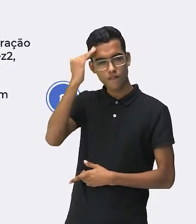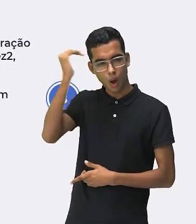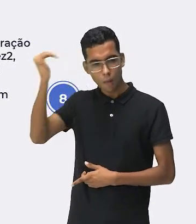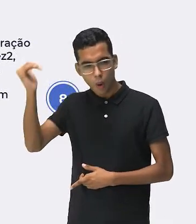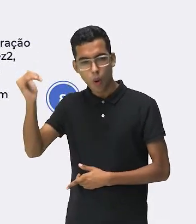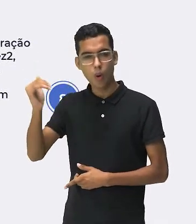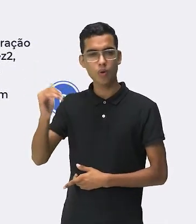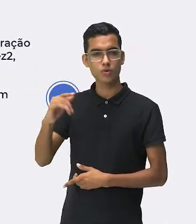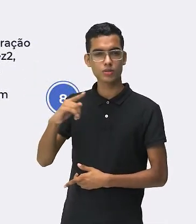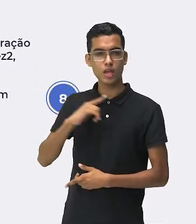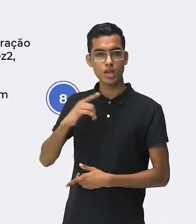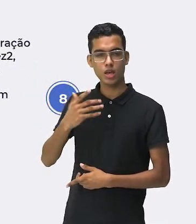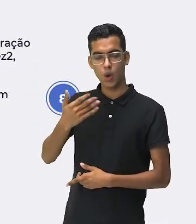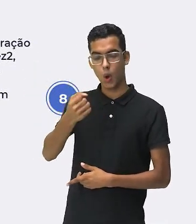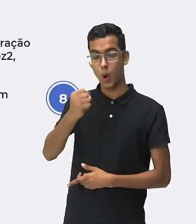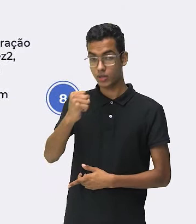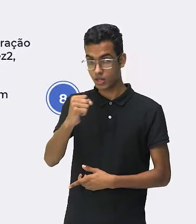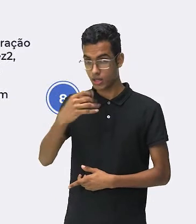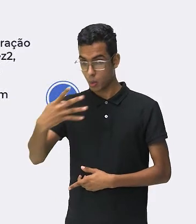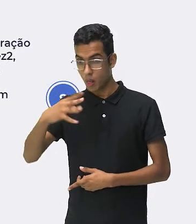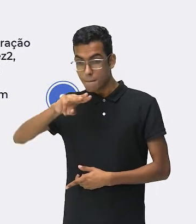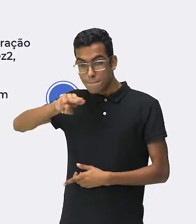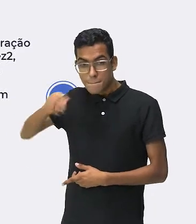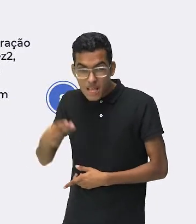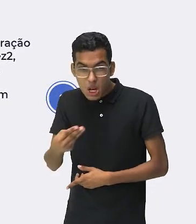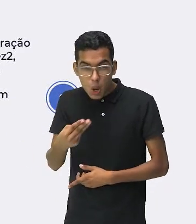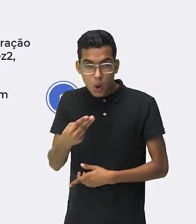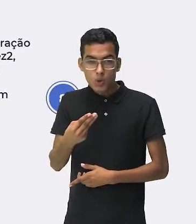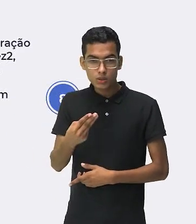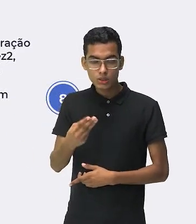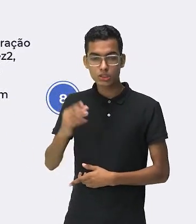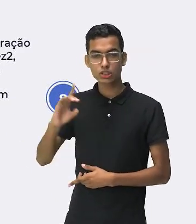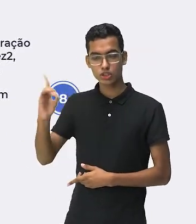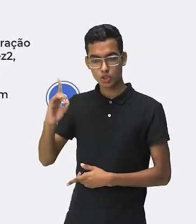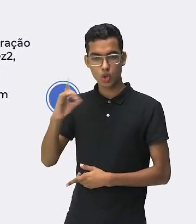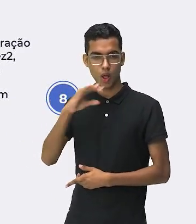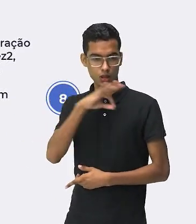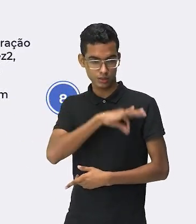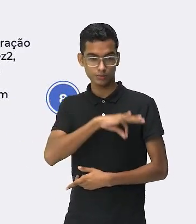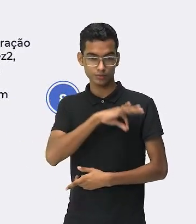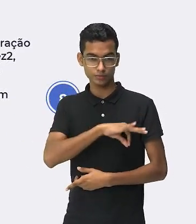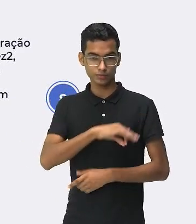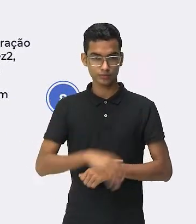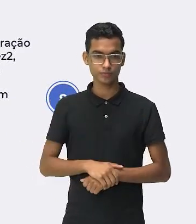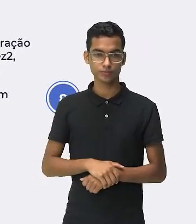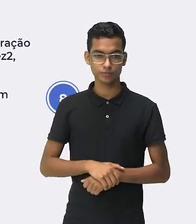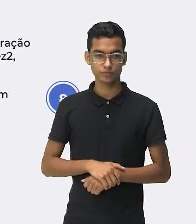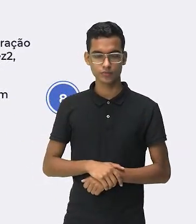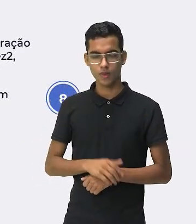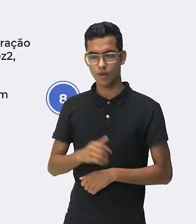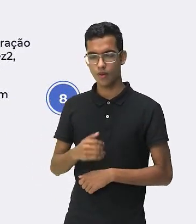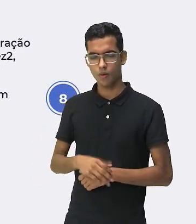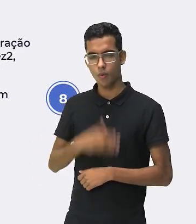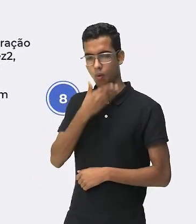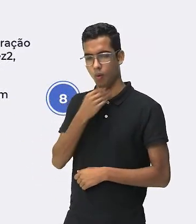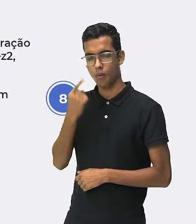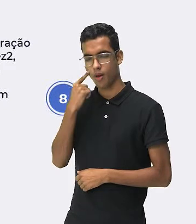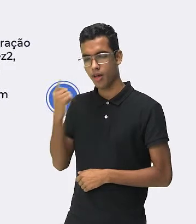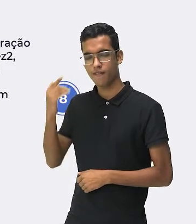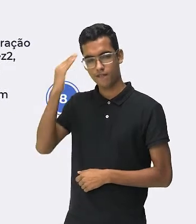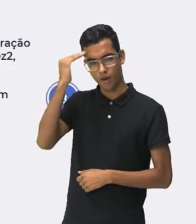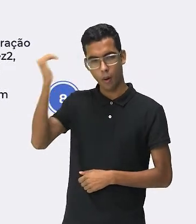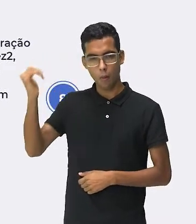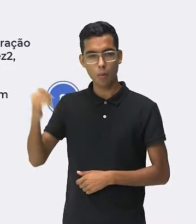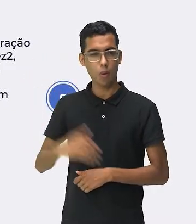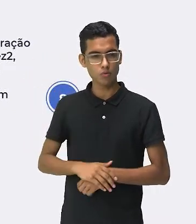dólares anualmente. No caso, a gente trouxe como exemplo o Lionel Messi, que é super famoso, um excelente